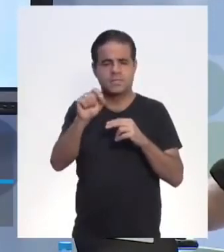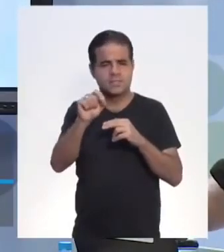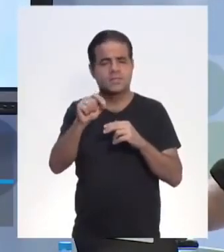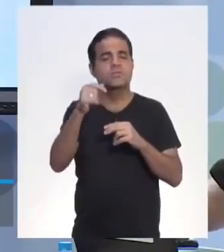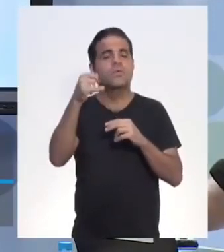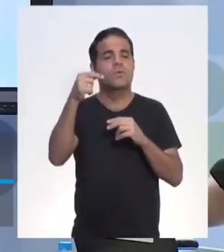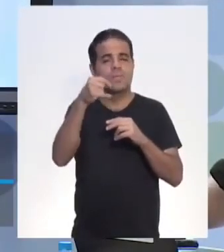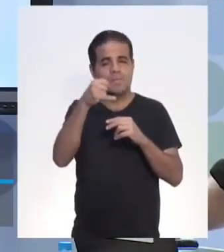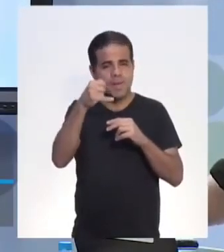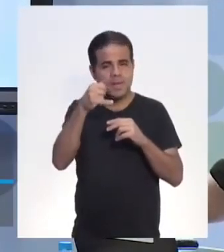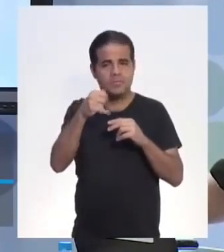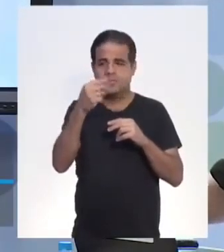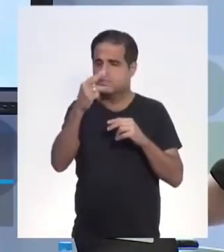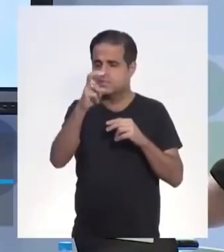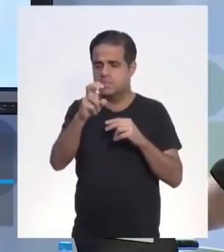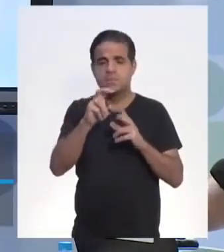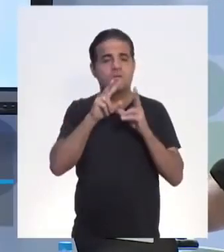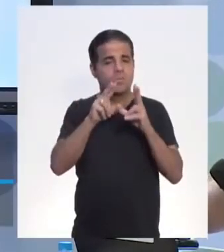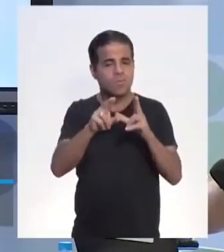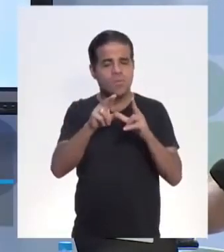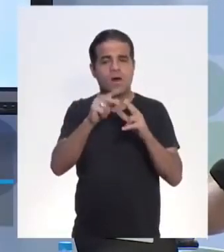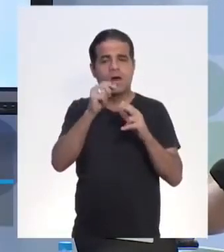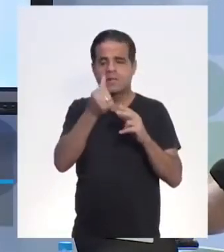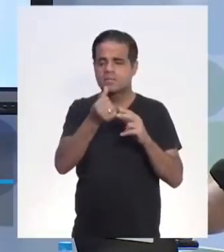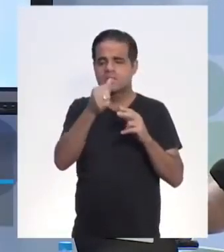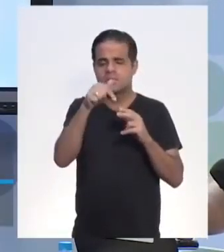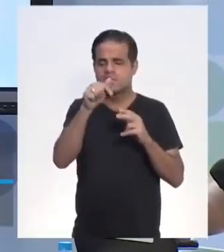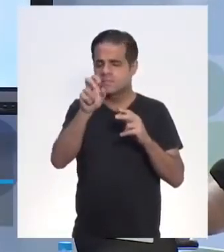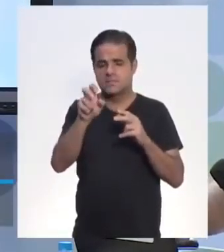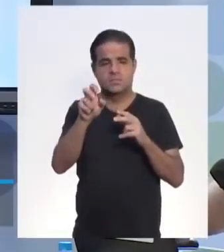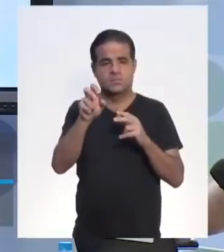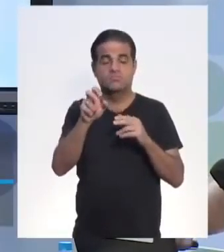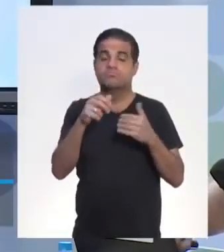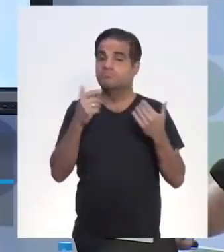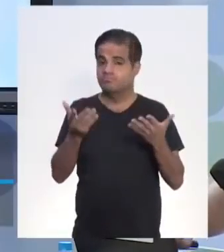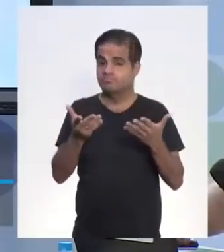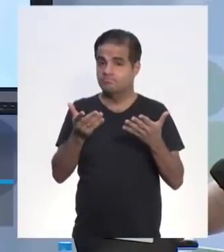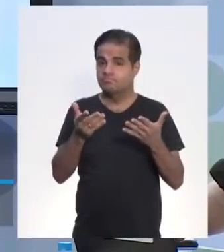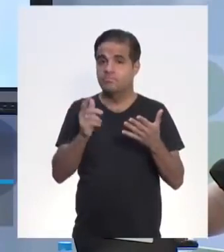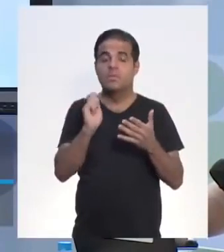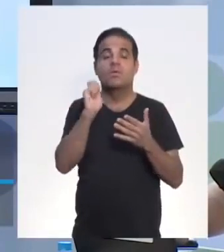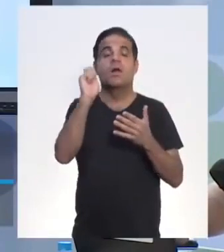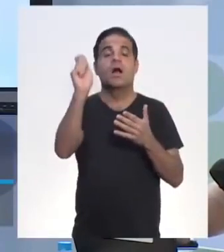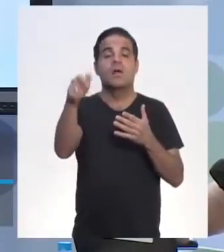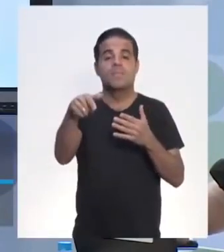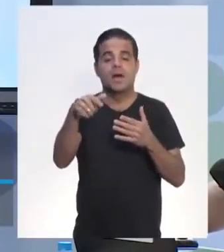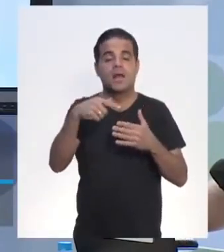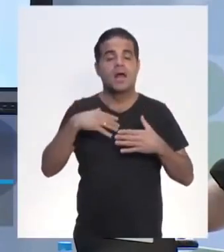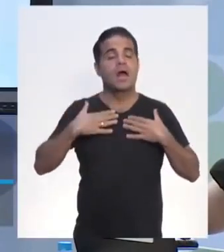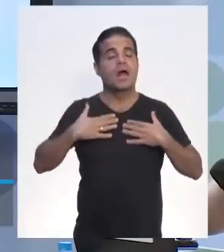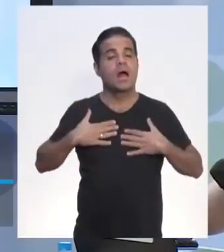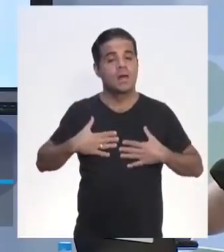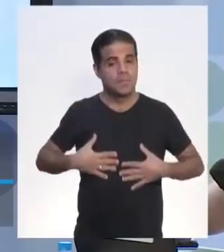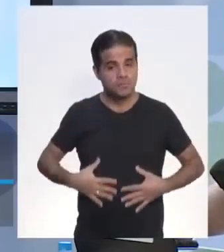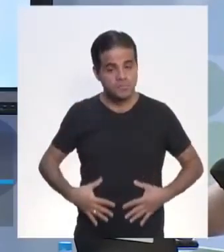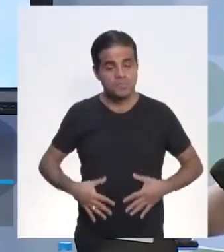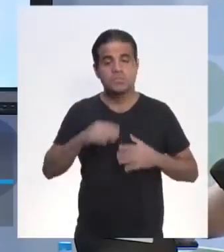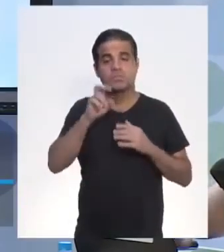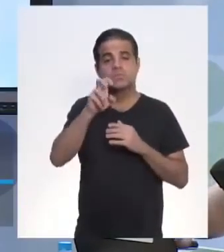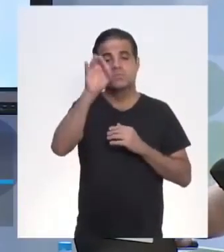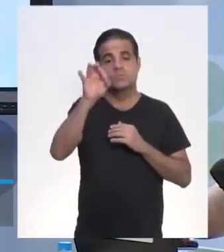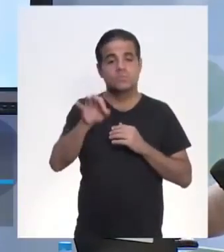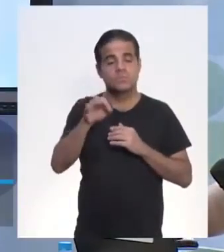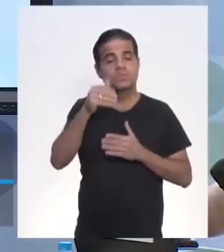- 35 igual a665 Então ela pagará no vestido com cinco